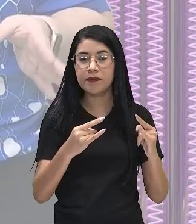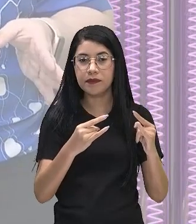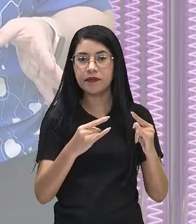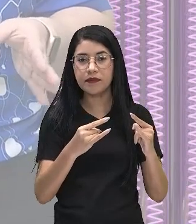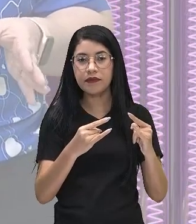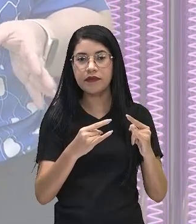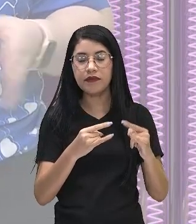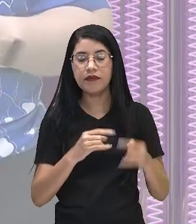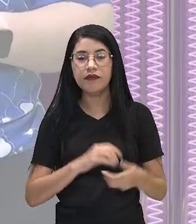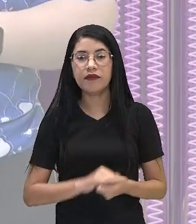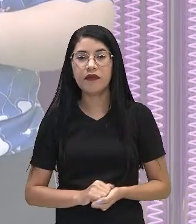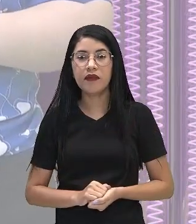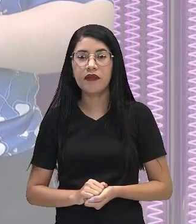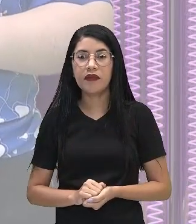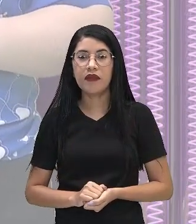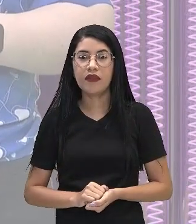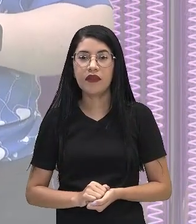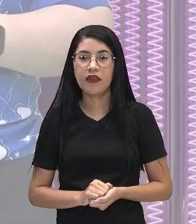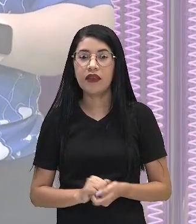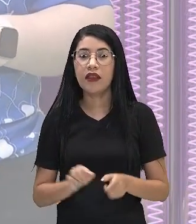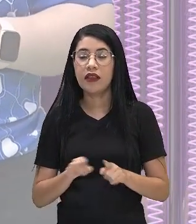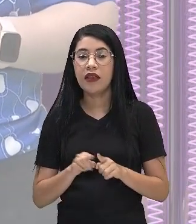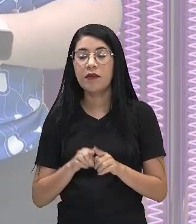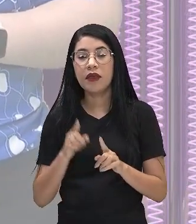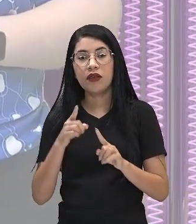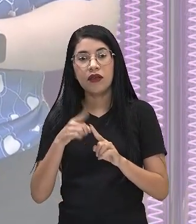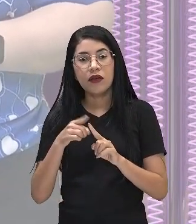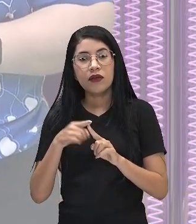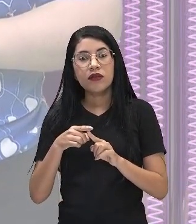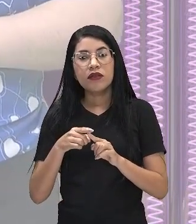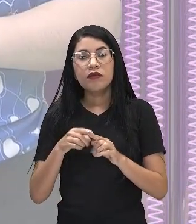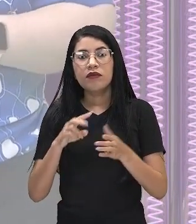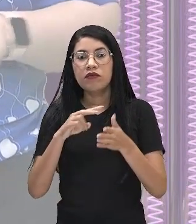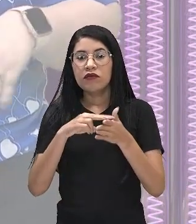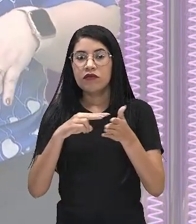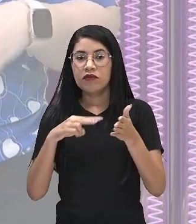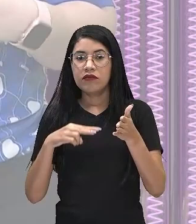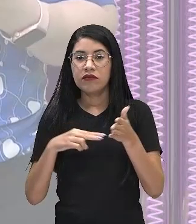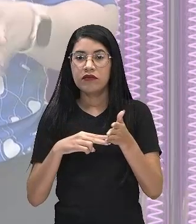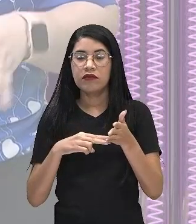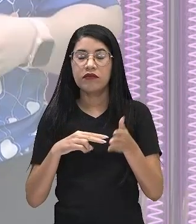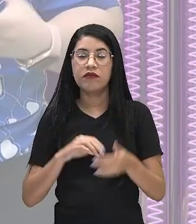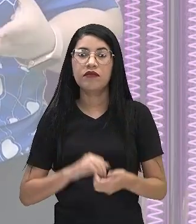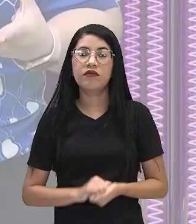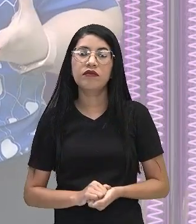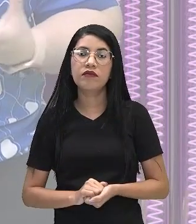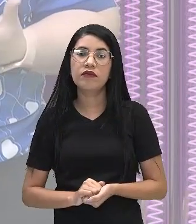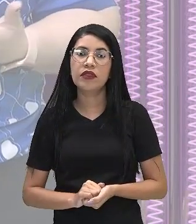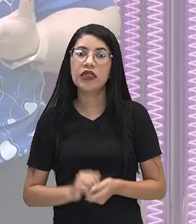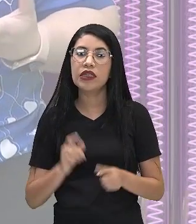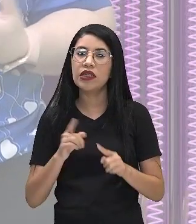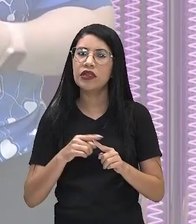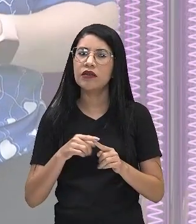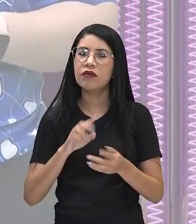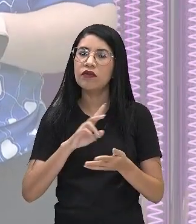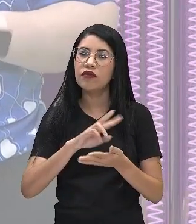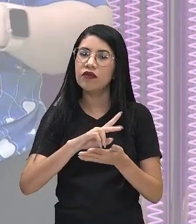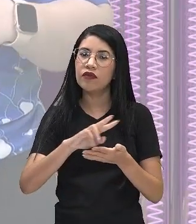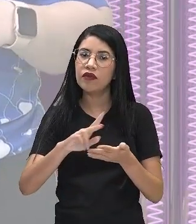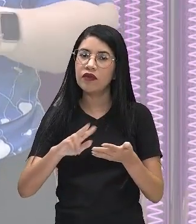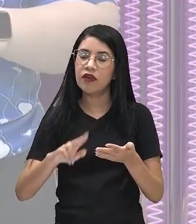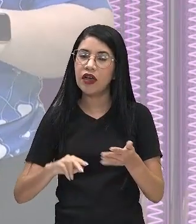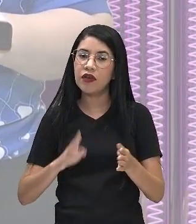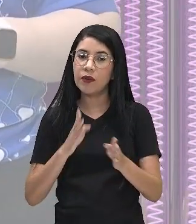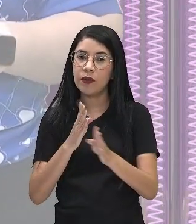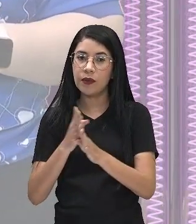de acampar, né? Também lembra aí um prisma, né? E tem outros tipos de prismas que a gente pode